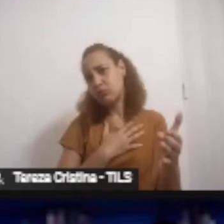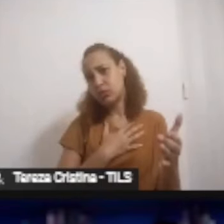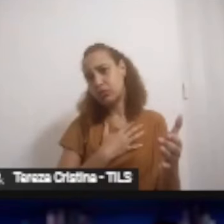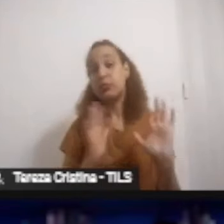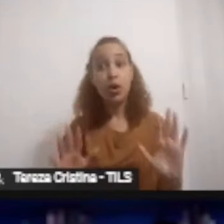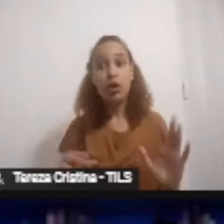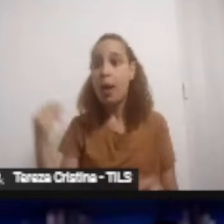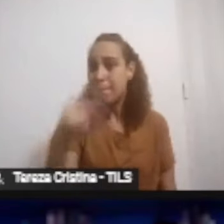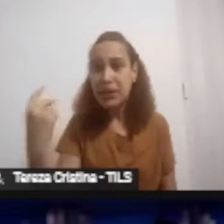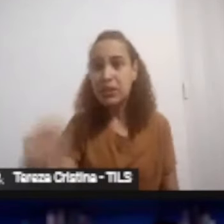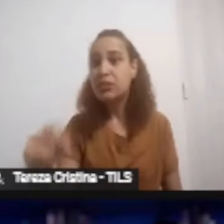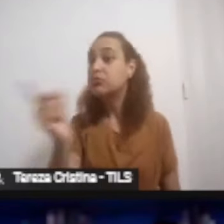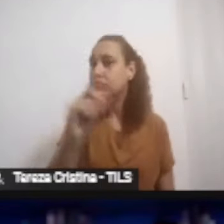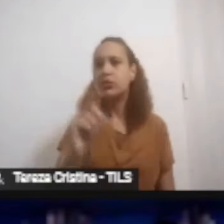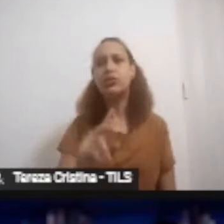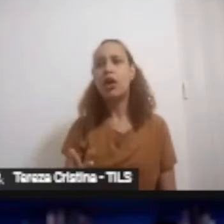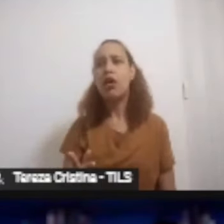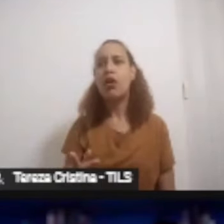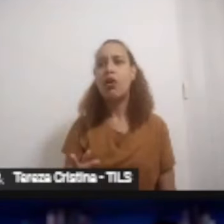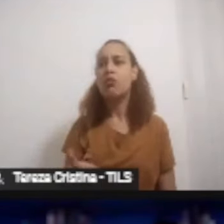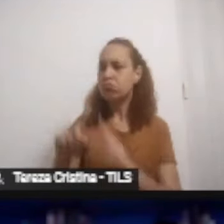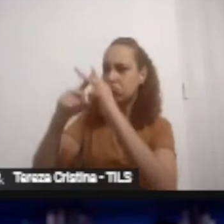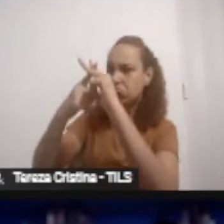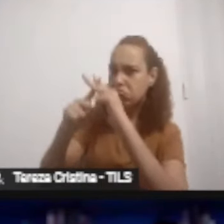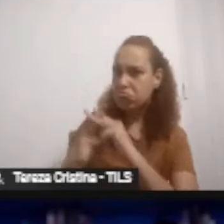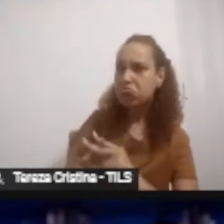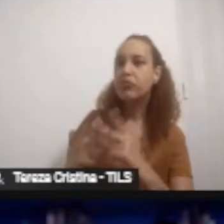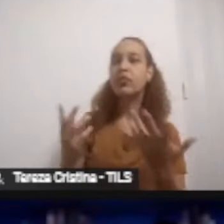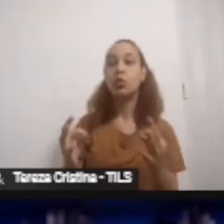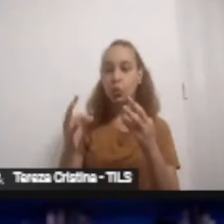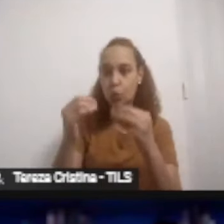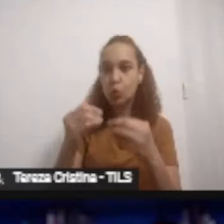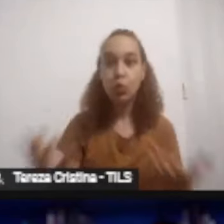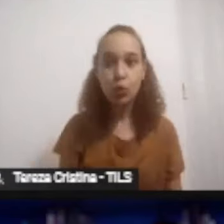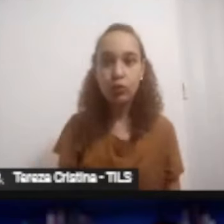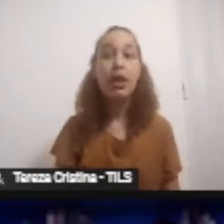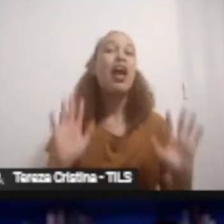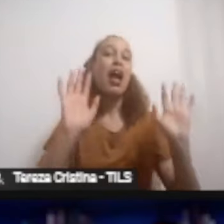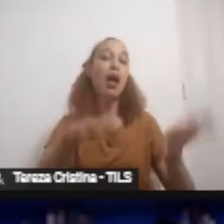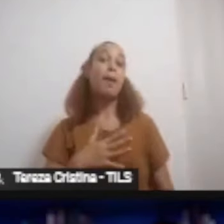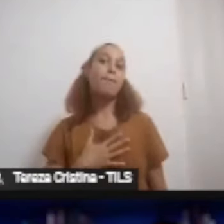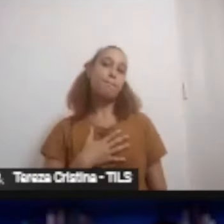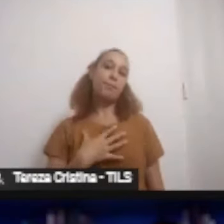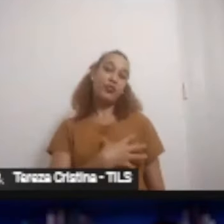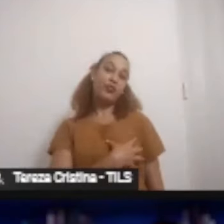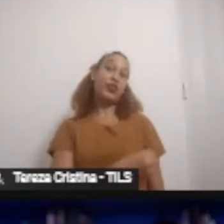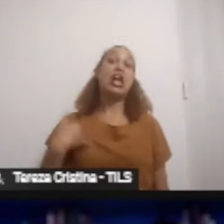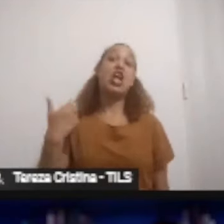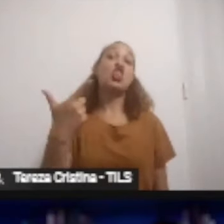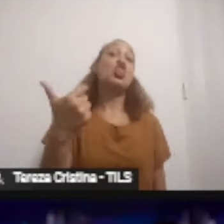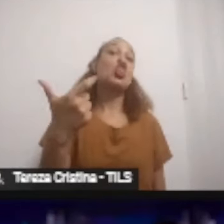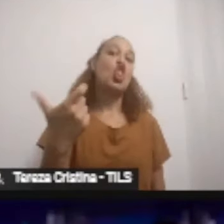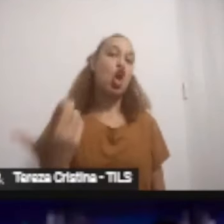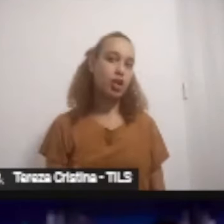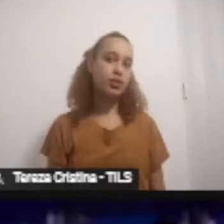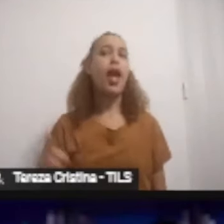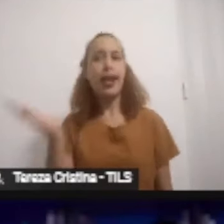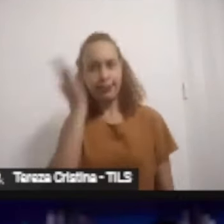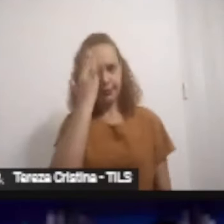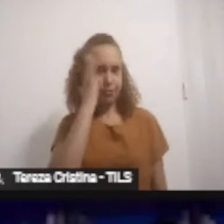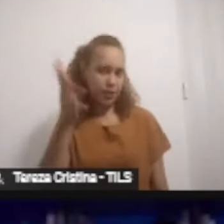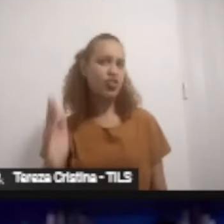na criança, corrigiu as suas expectativas. Tá, Carol, mas o meu filho tem 12 anos e ele quebrou o vaso. Ele já sabia, né, Carol?